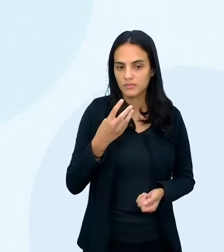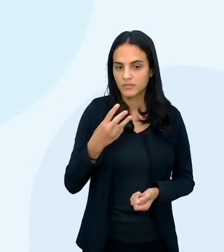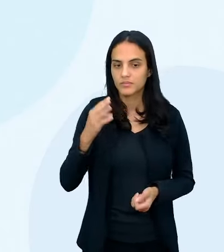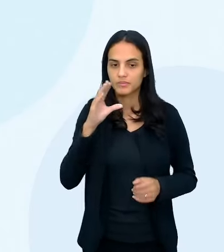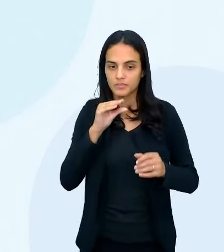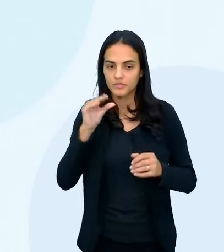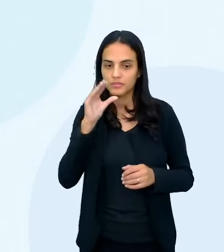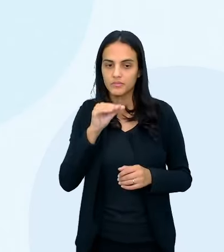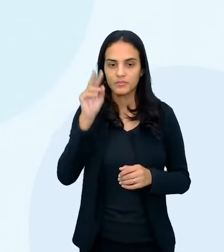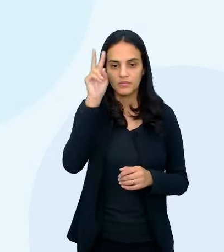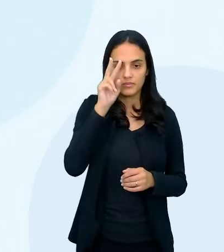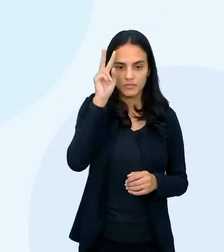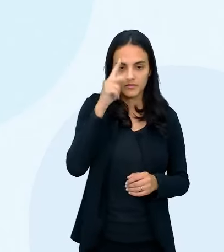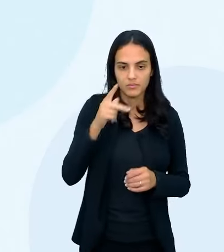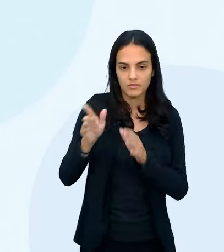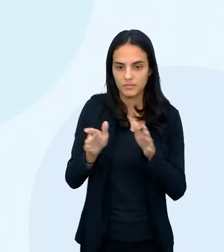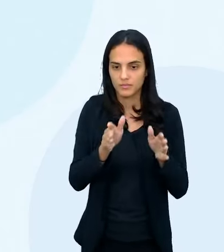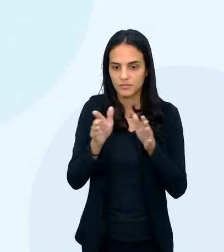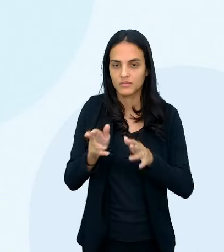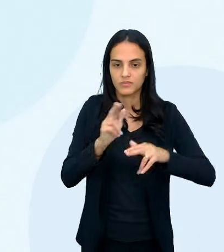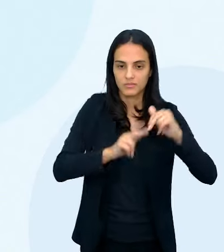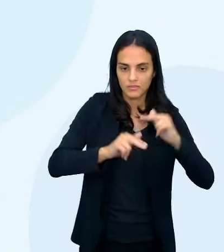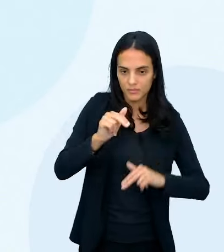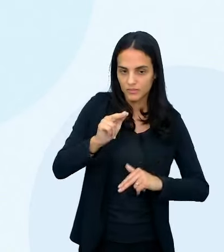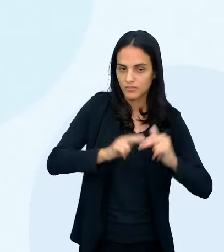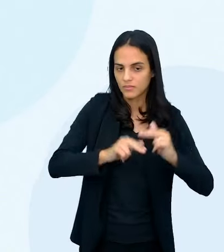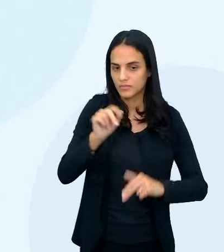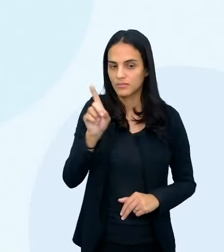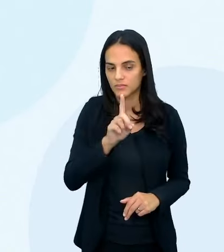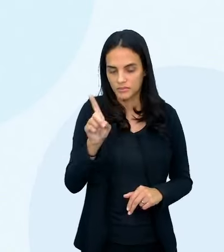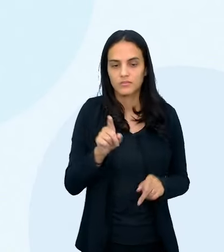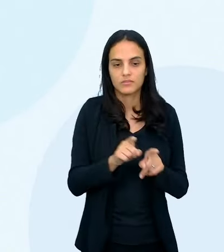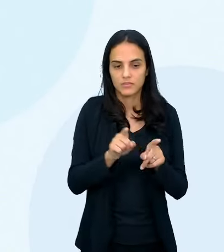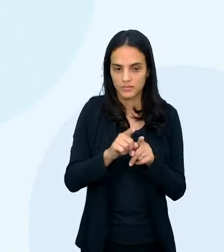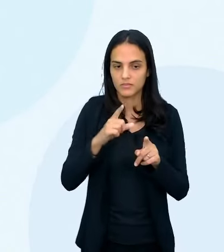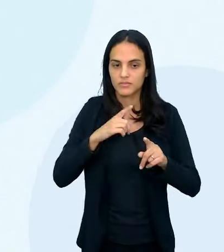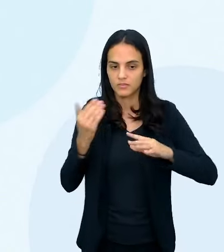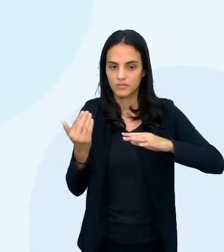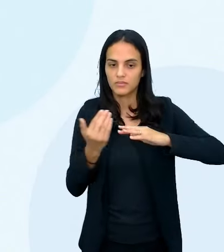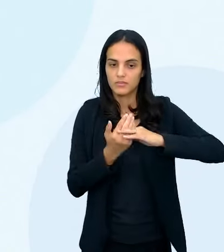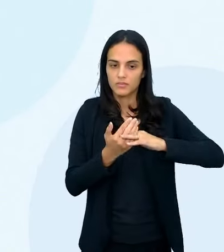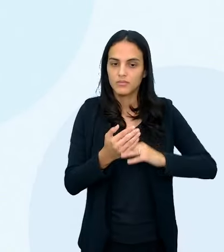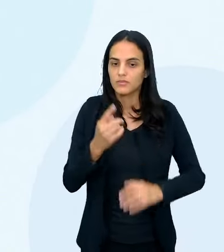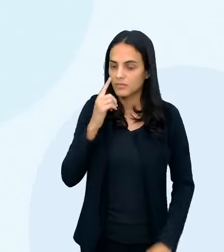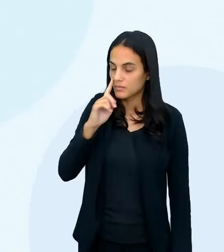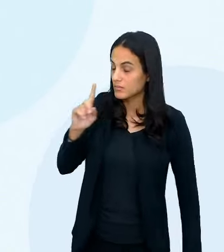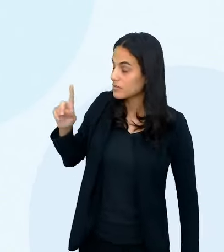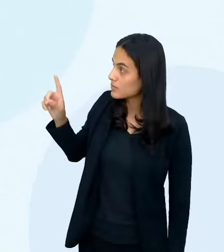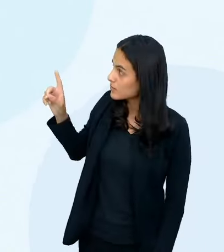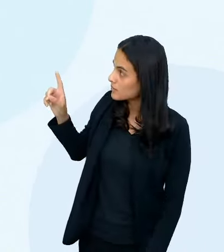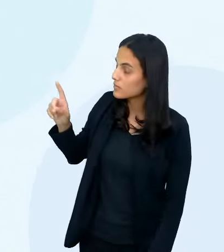narrativas históricas e sua produção material e imaterial. Então, também tem uma integração aí, e aí fala da